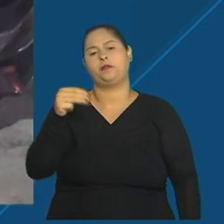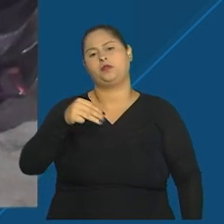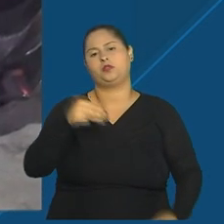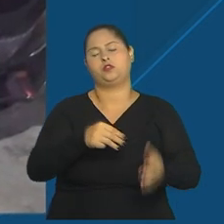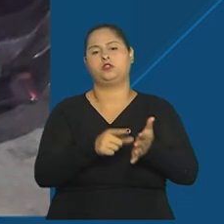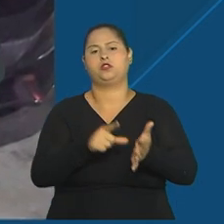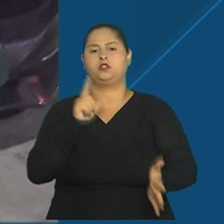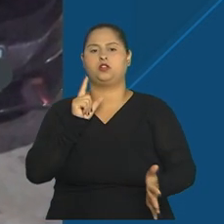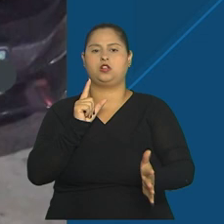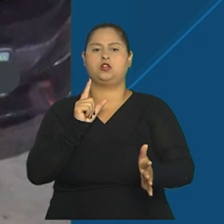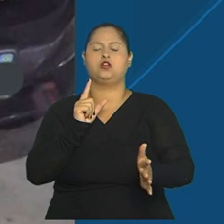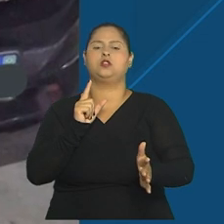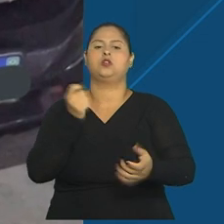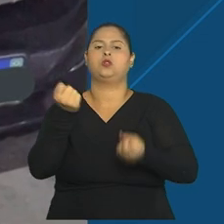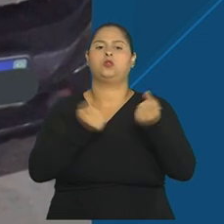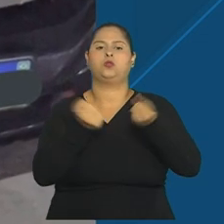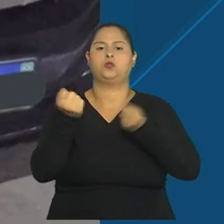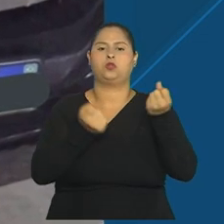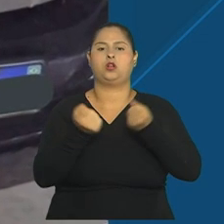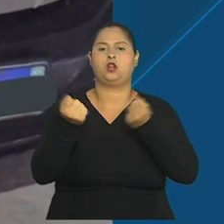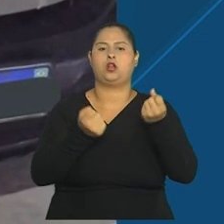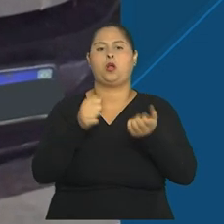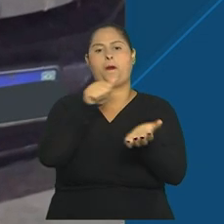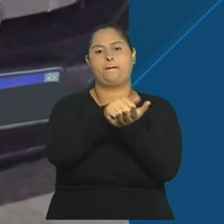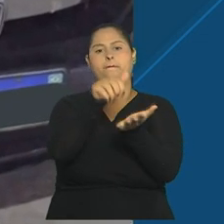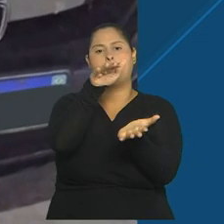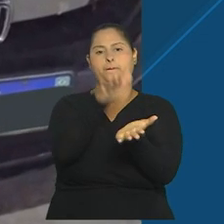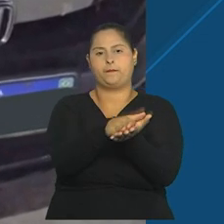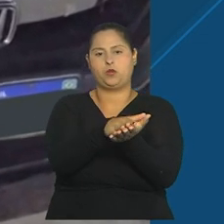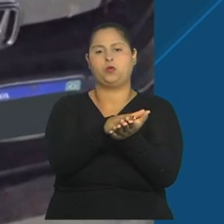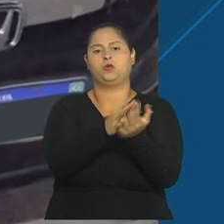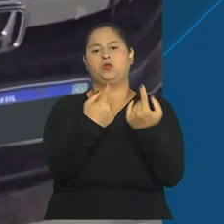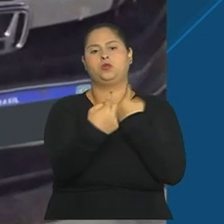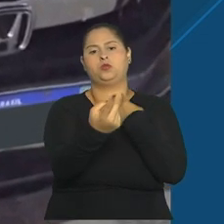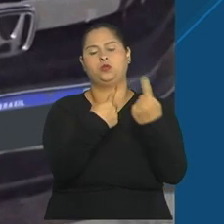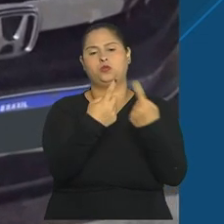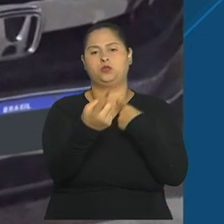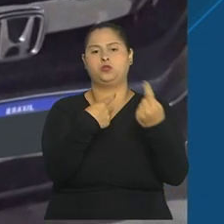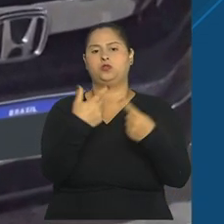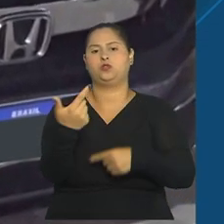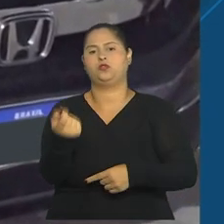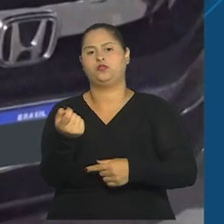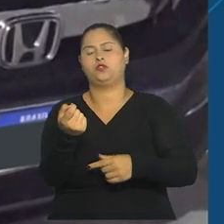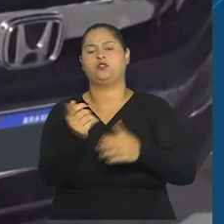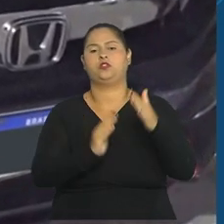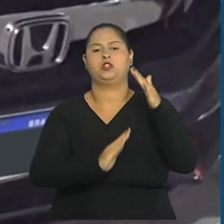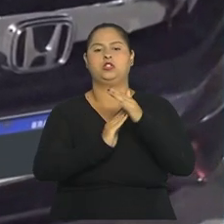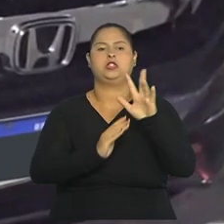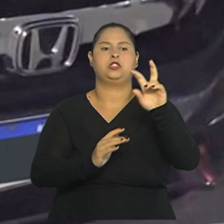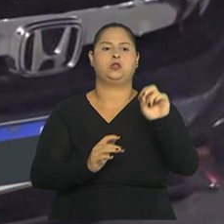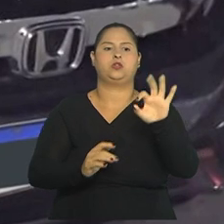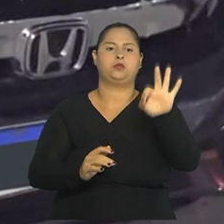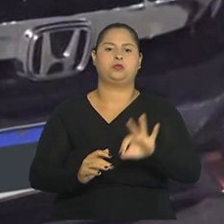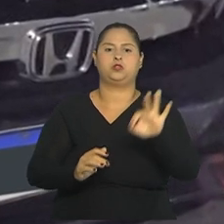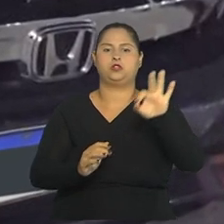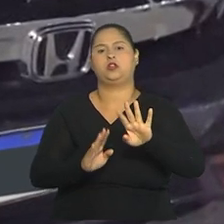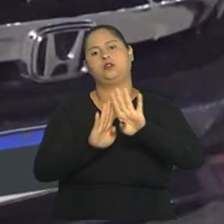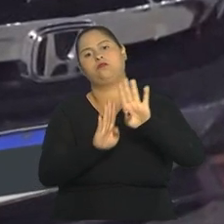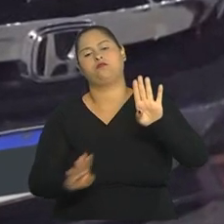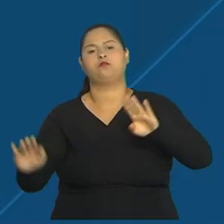antes da colisão o carro do jogador foi multado por trafegar entre 20 e 50 por cento acima da velocidade